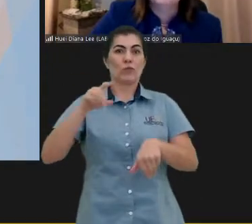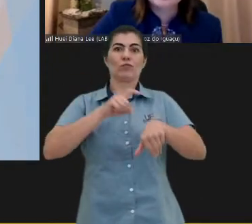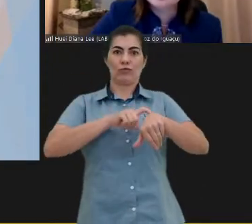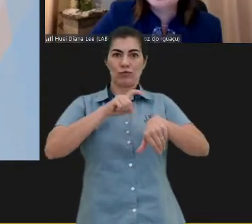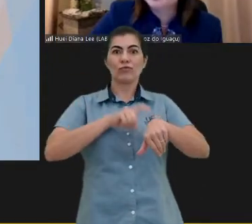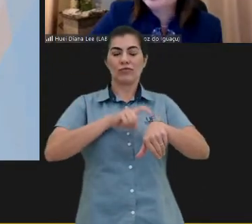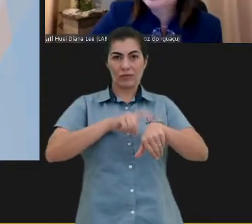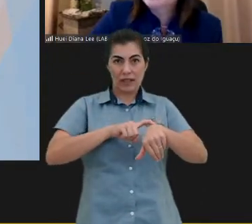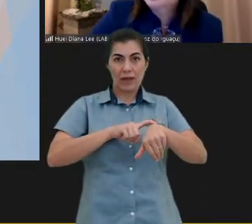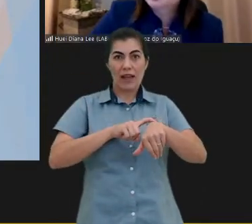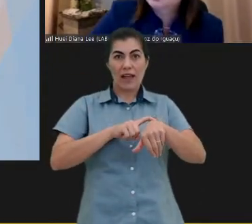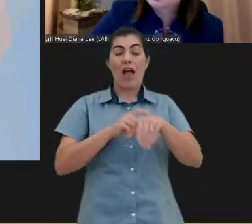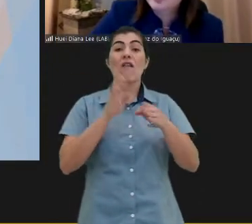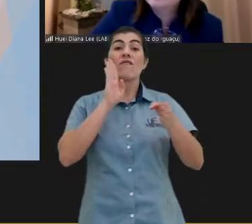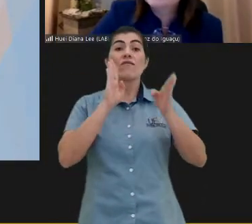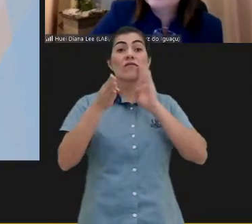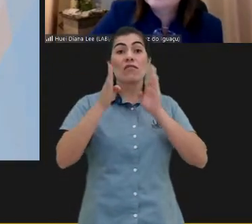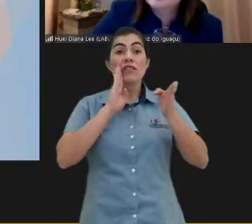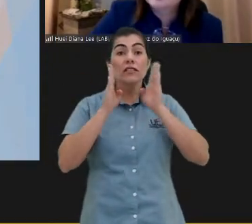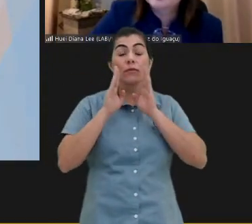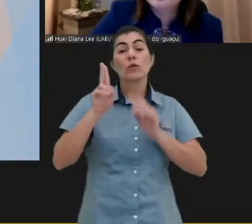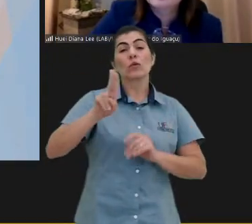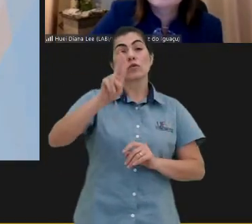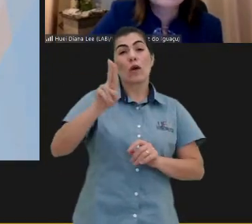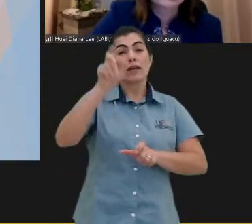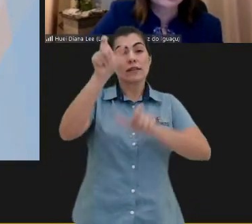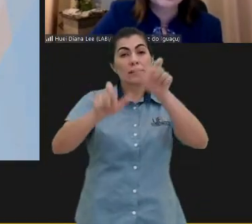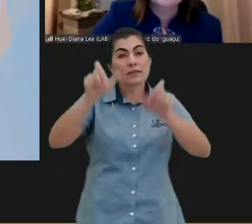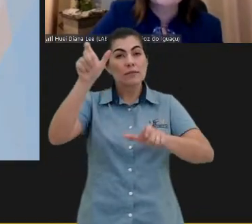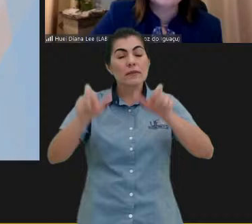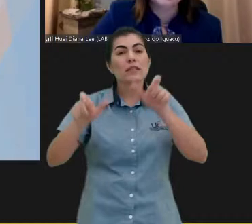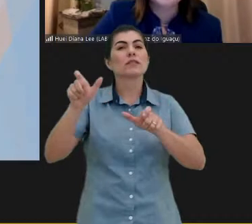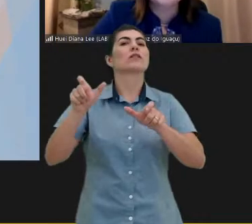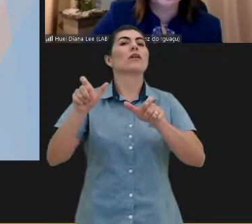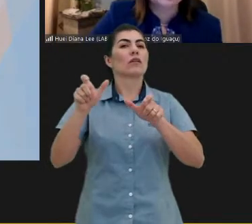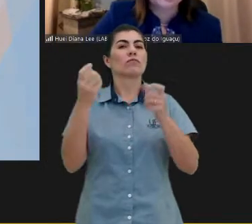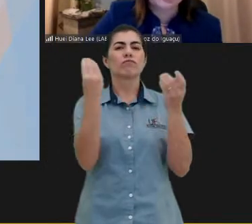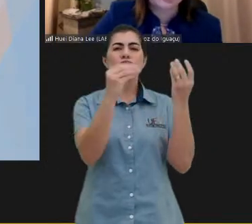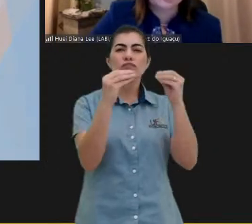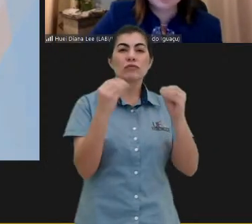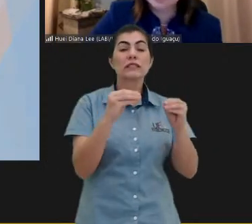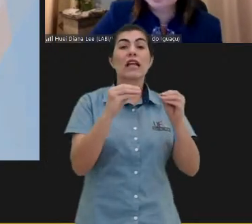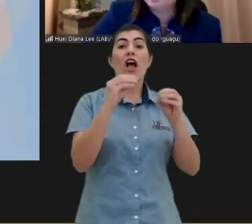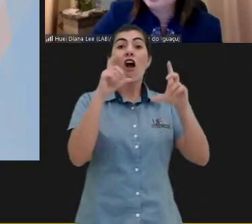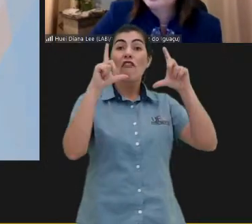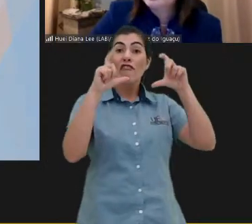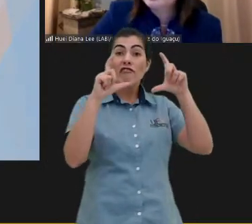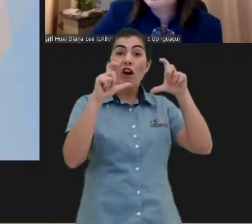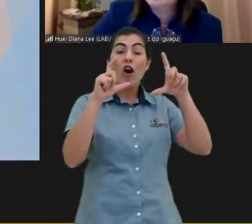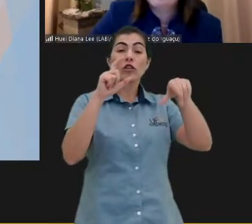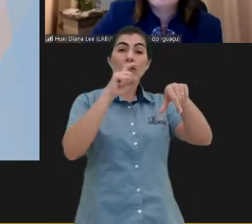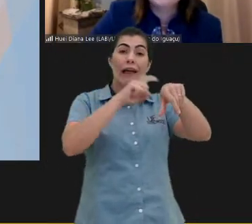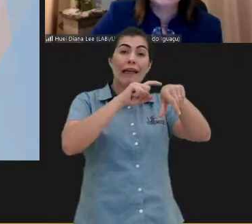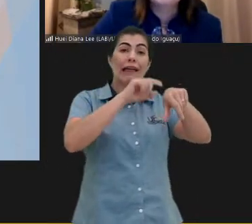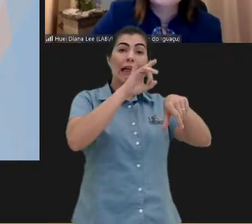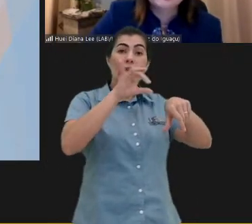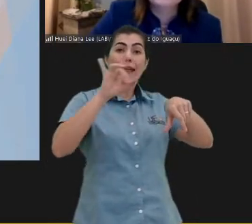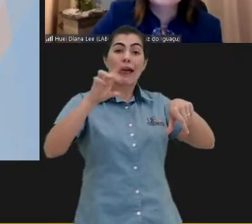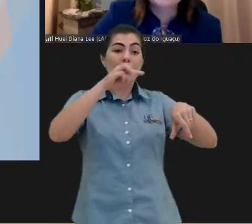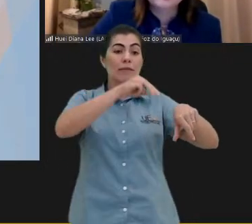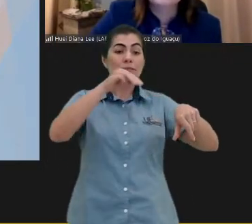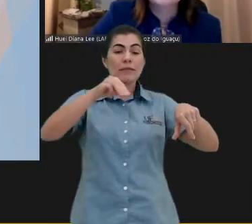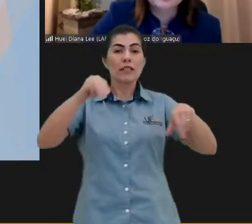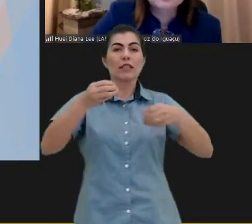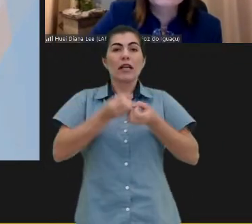Já o Facebook, os usuários fazem upload de 147 mil fotos a cada minuto e compartilham